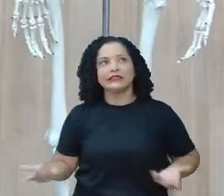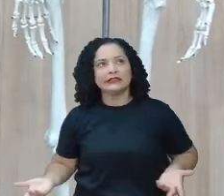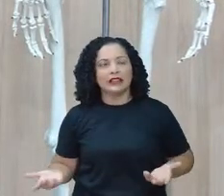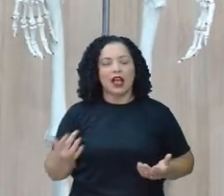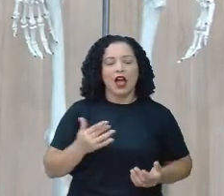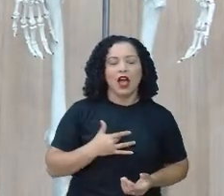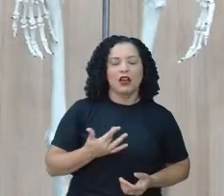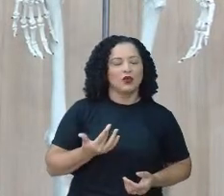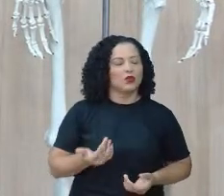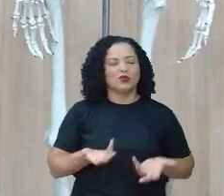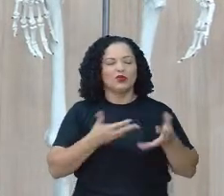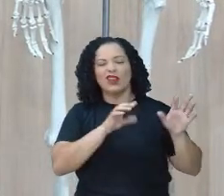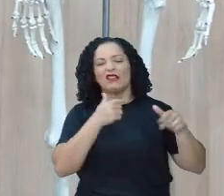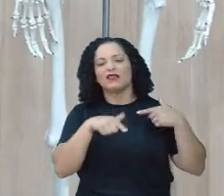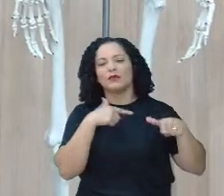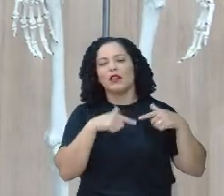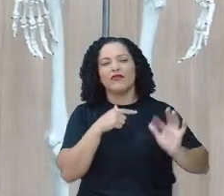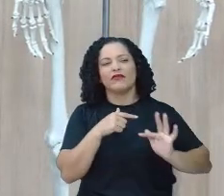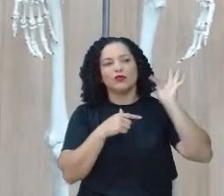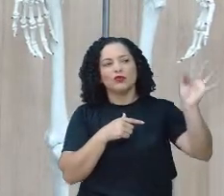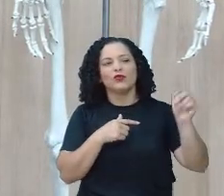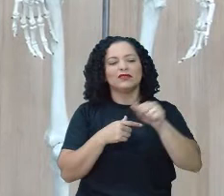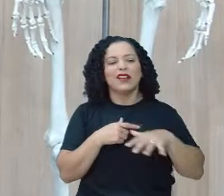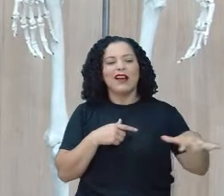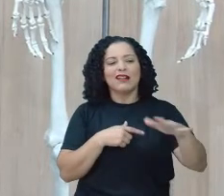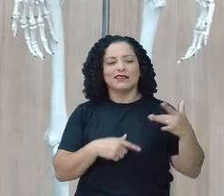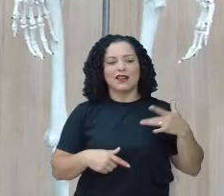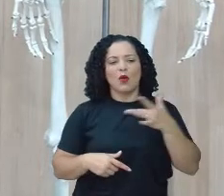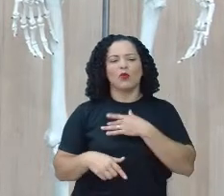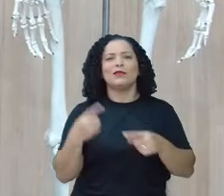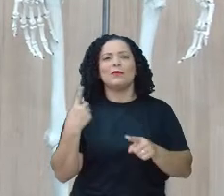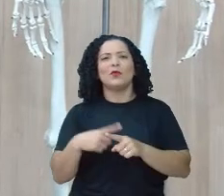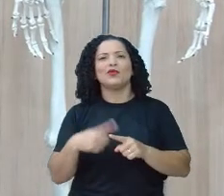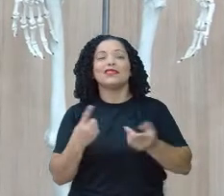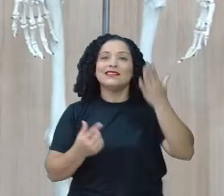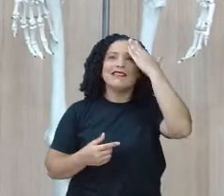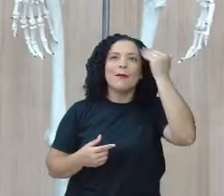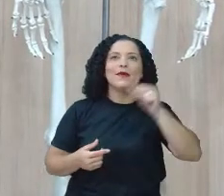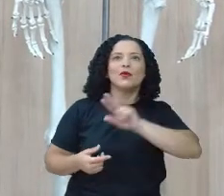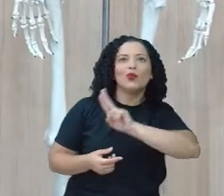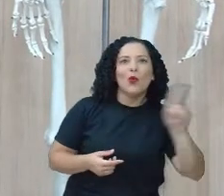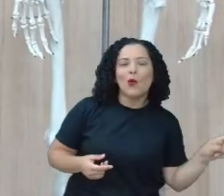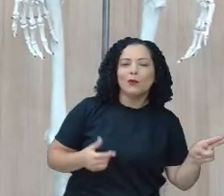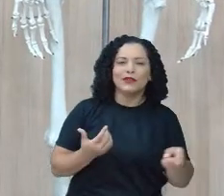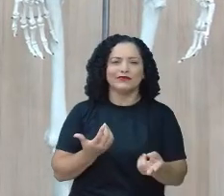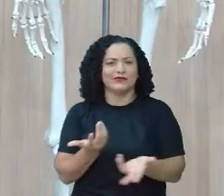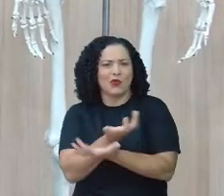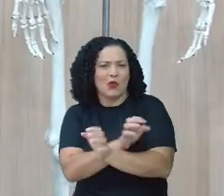seguir a área de saúde. Por que eu tenho que saber a questão aí de um osso? Eu vou dar alguns